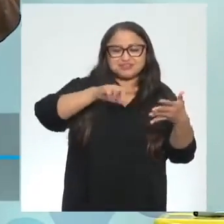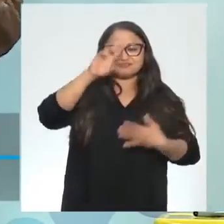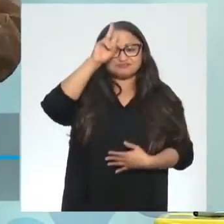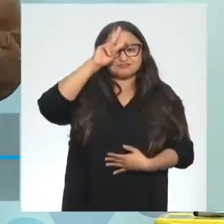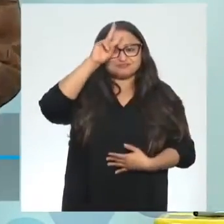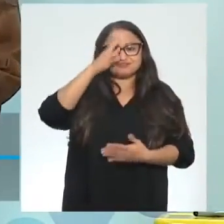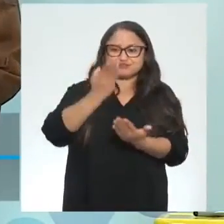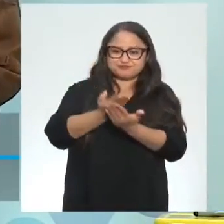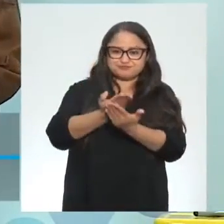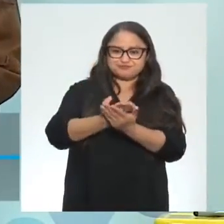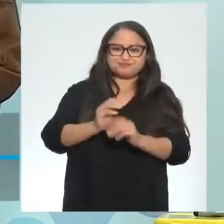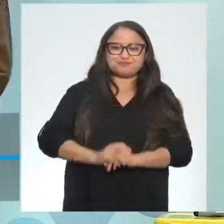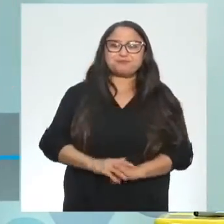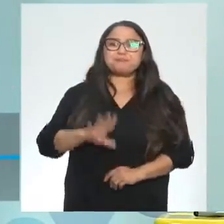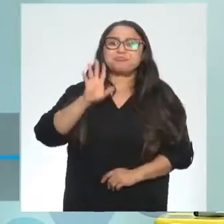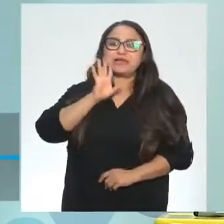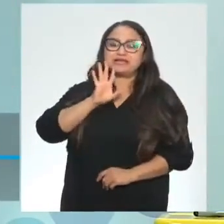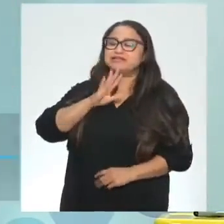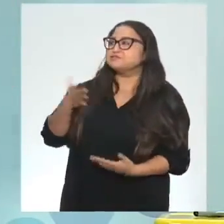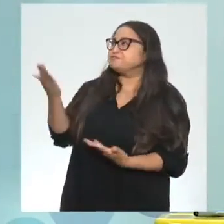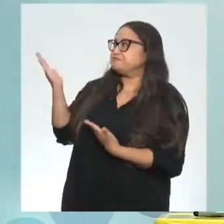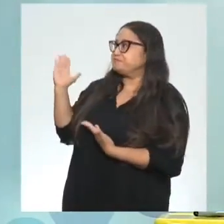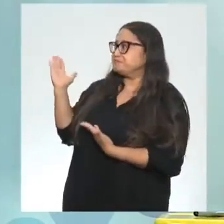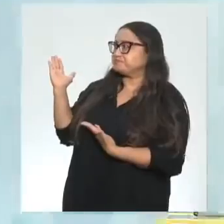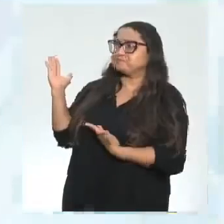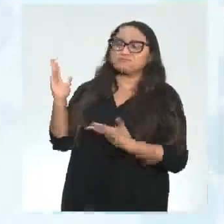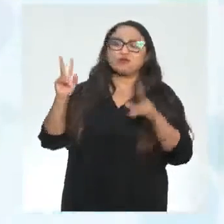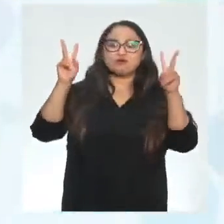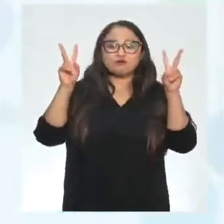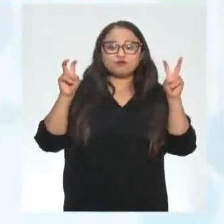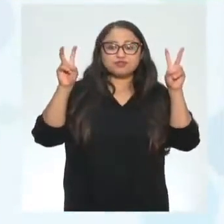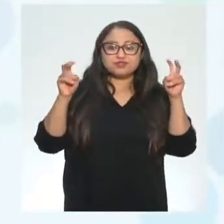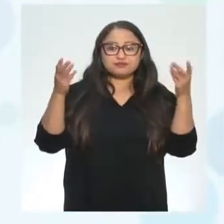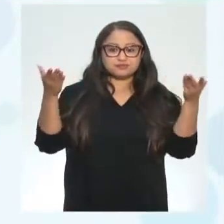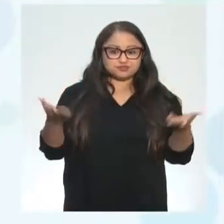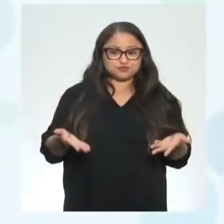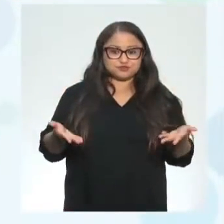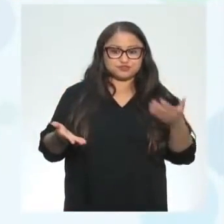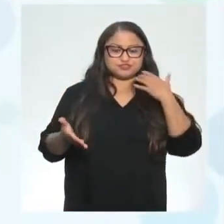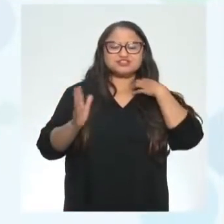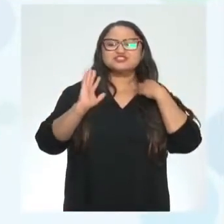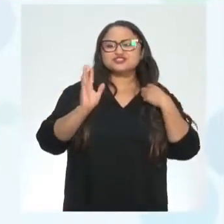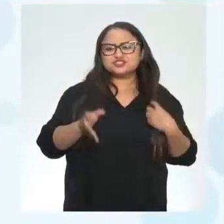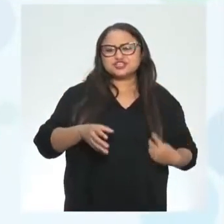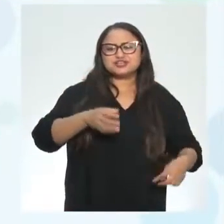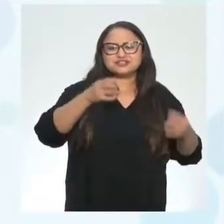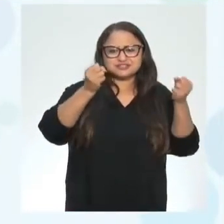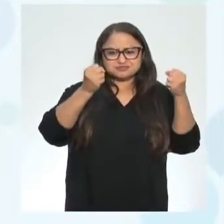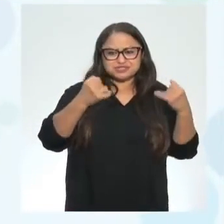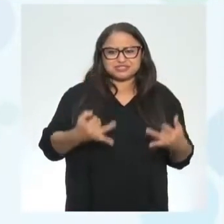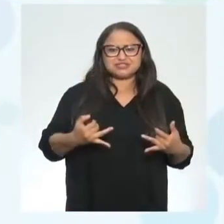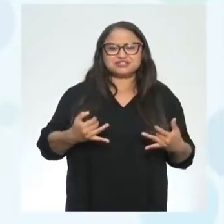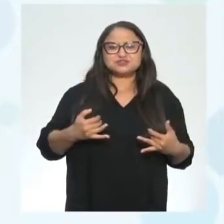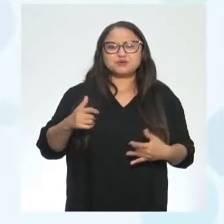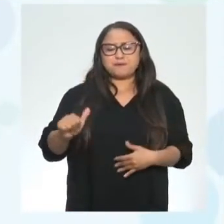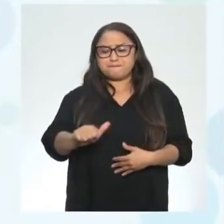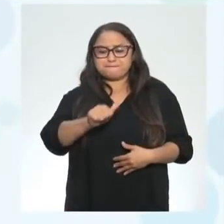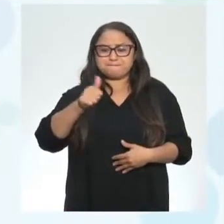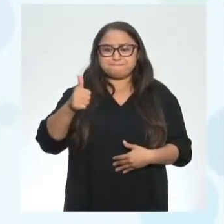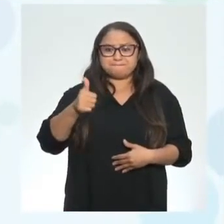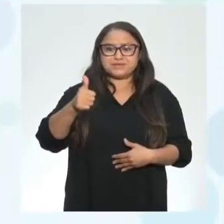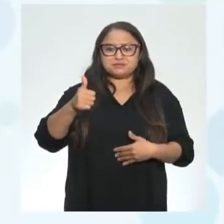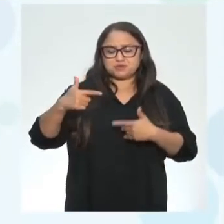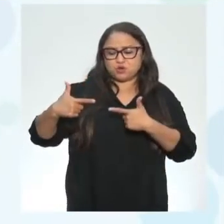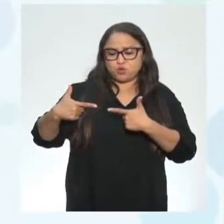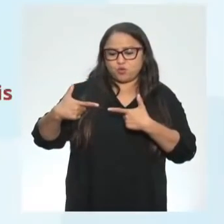Legal, vamos então colocar na tela o tema da aula de hoje. Nós já falamos, Primeira Guerra Mundial,